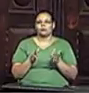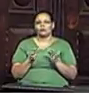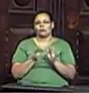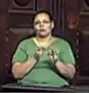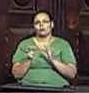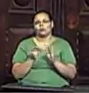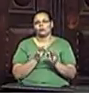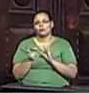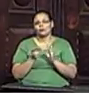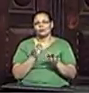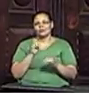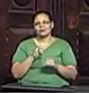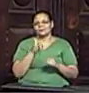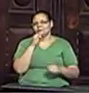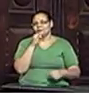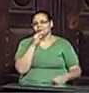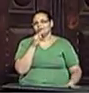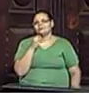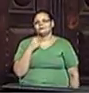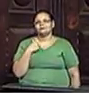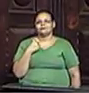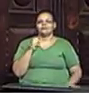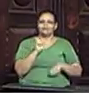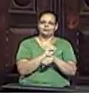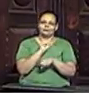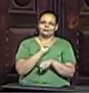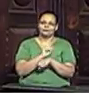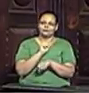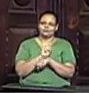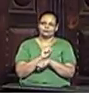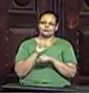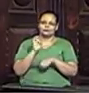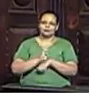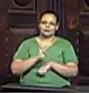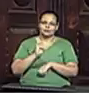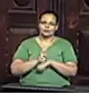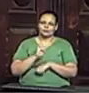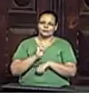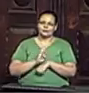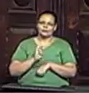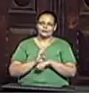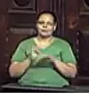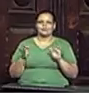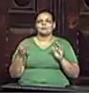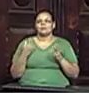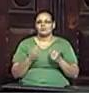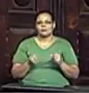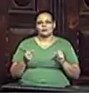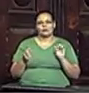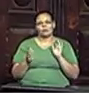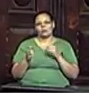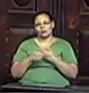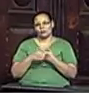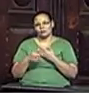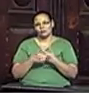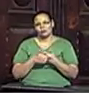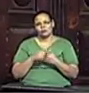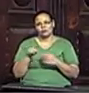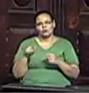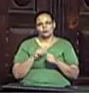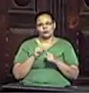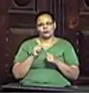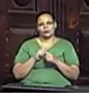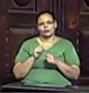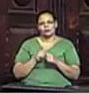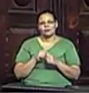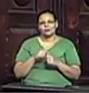organizar, porque se a gente pretender esperar que o Estado assuma o seu papel integralmente, a gente vai fazer